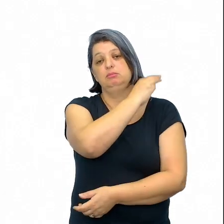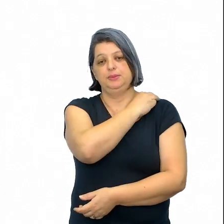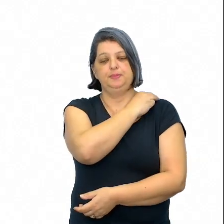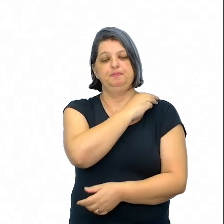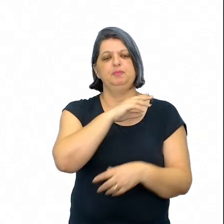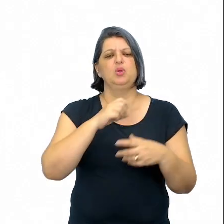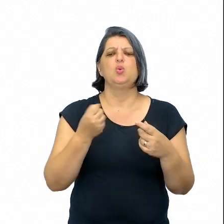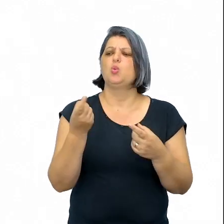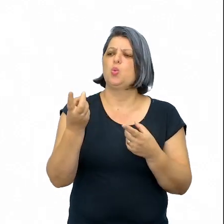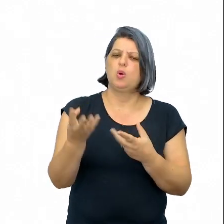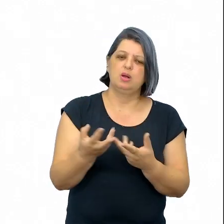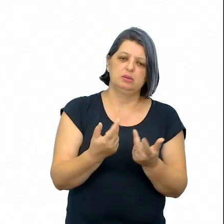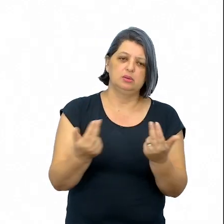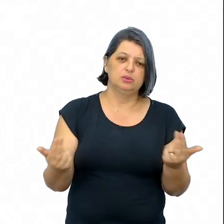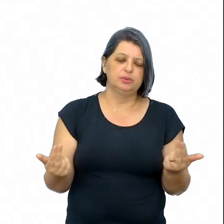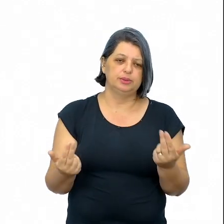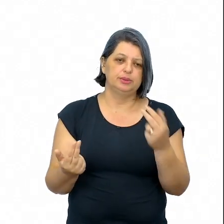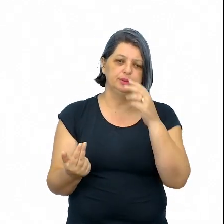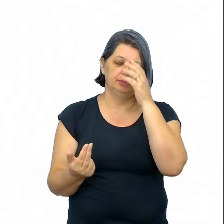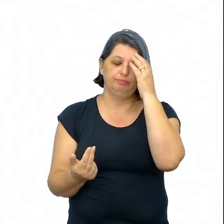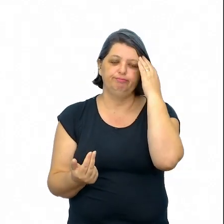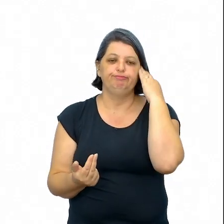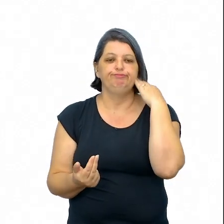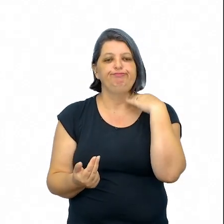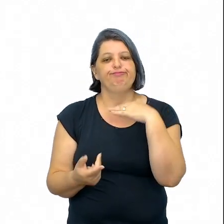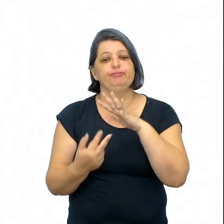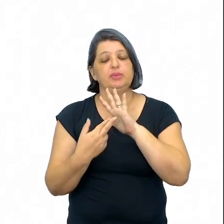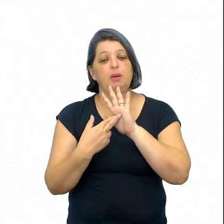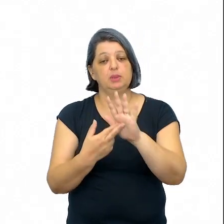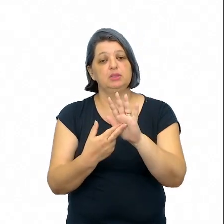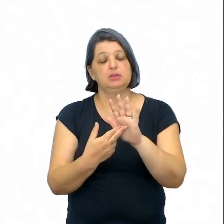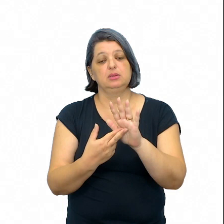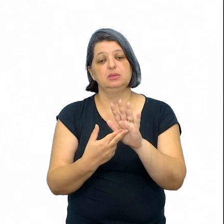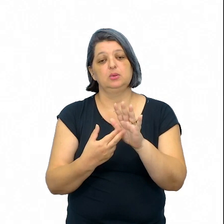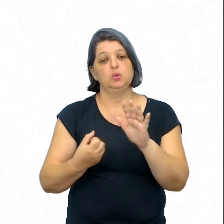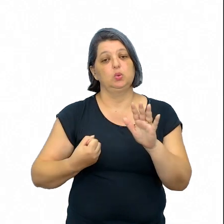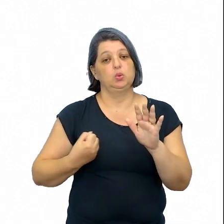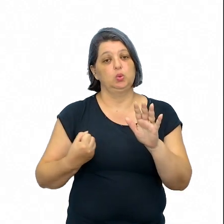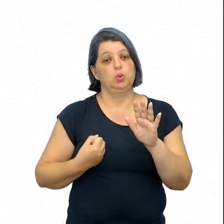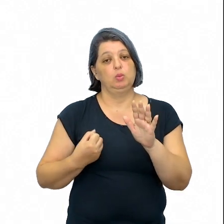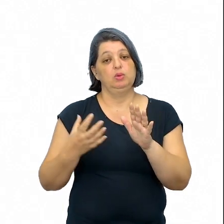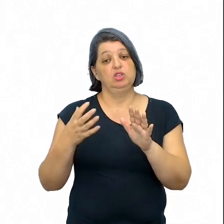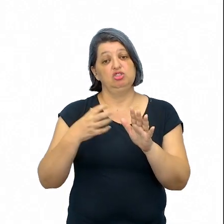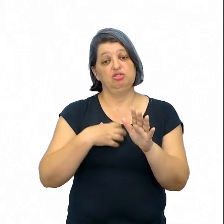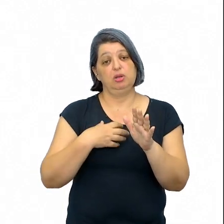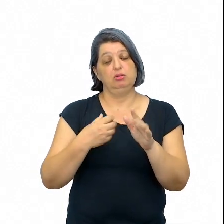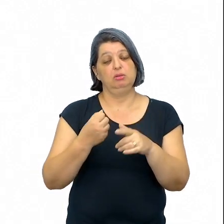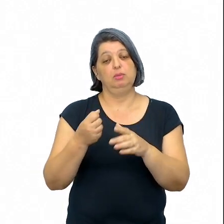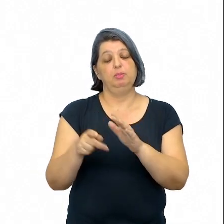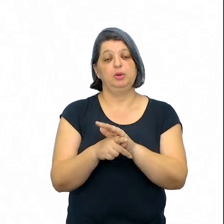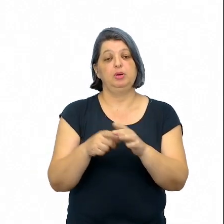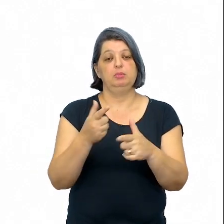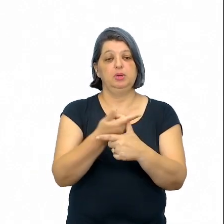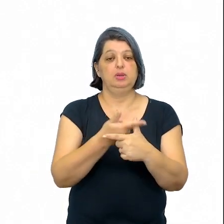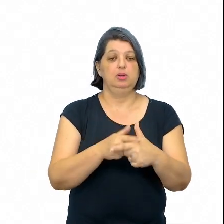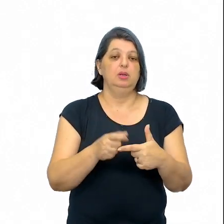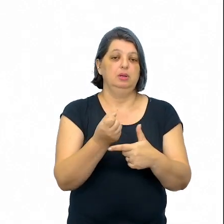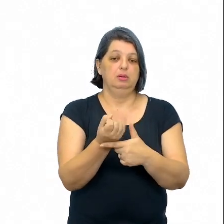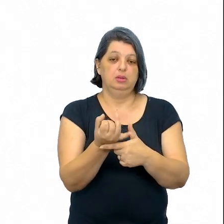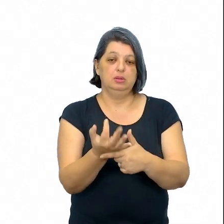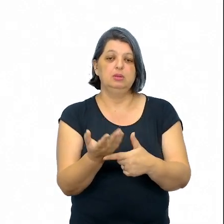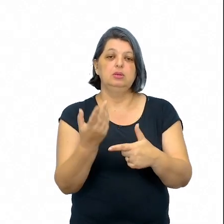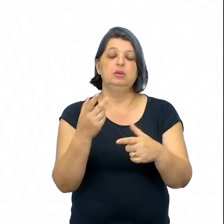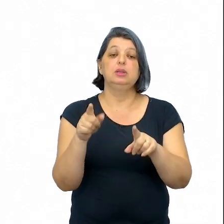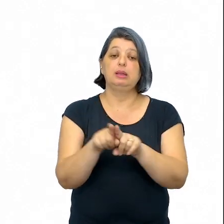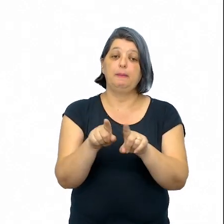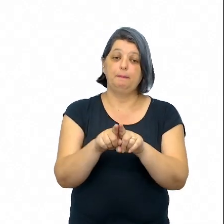de itens, ou quanto da representação do número na forma de razão ou de fração aparecem? Será que eu